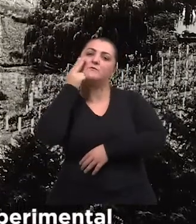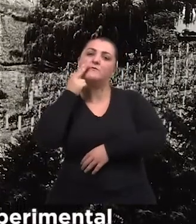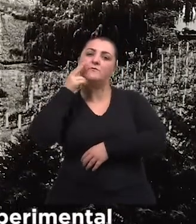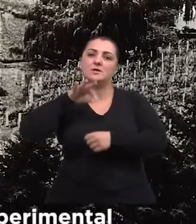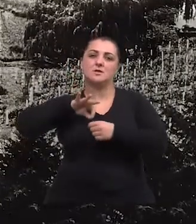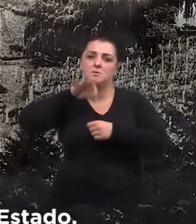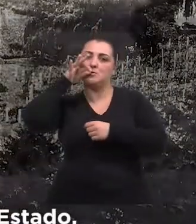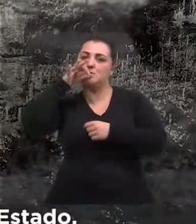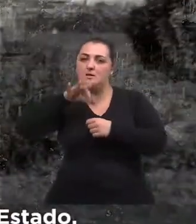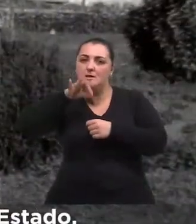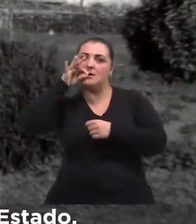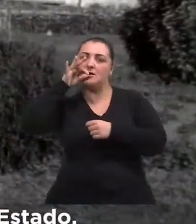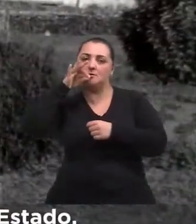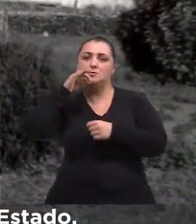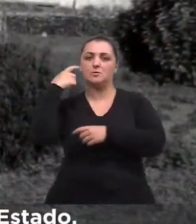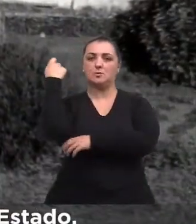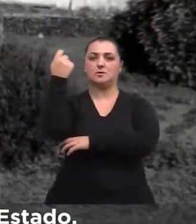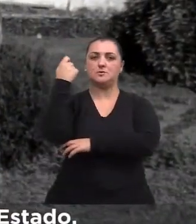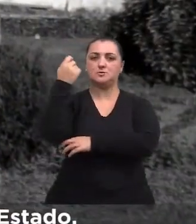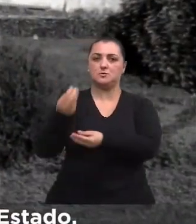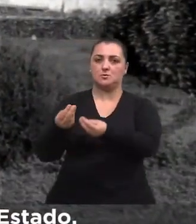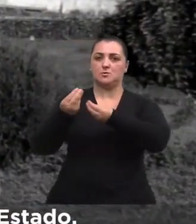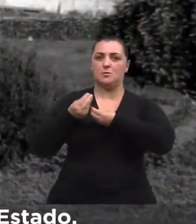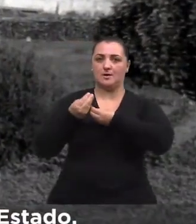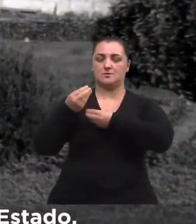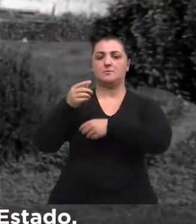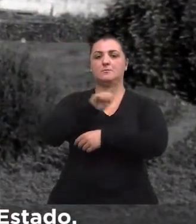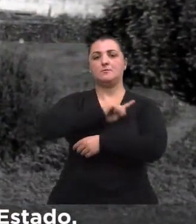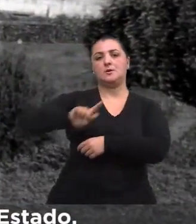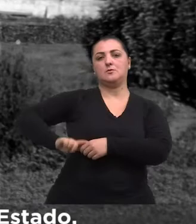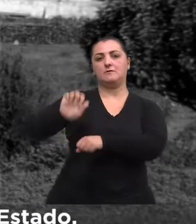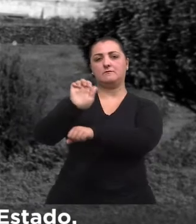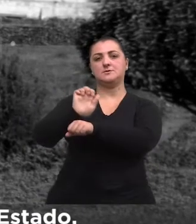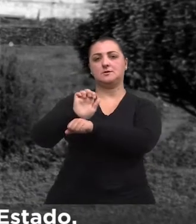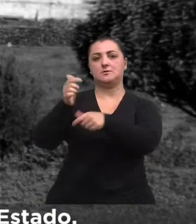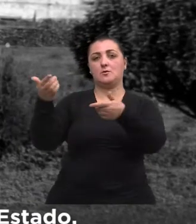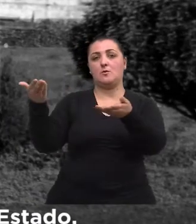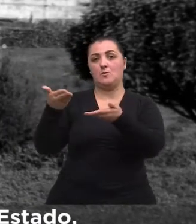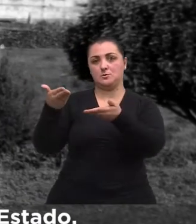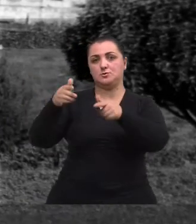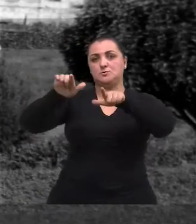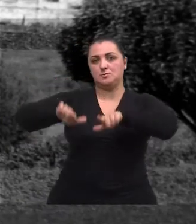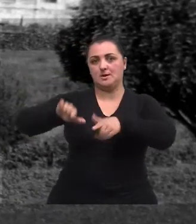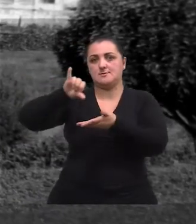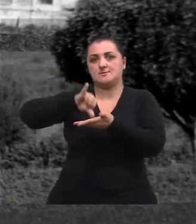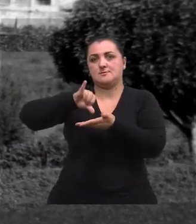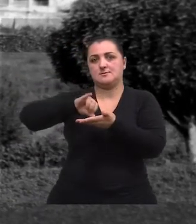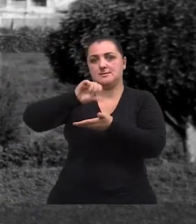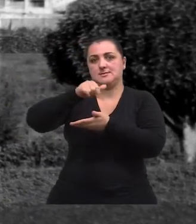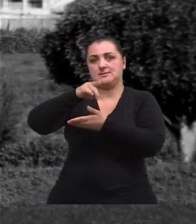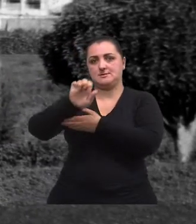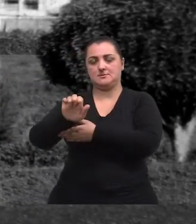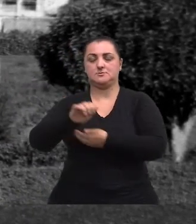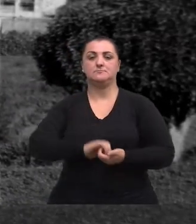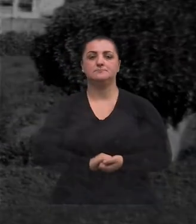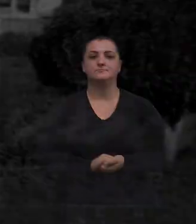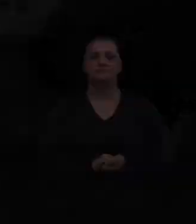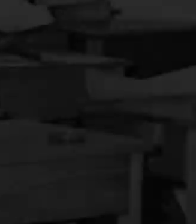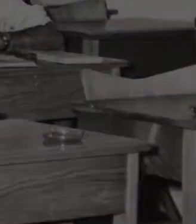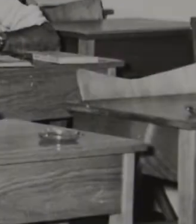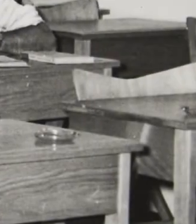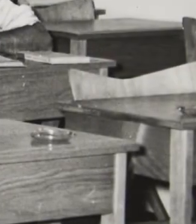Estação Experimental de Vitivinicultura do Rio Grande do Sul, doada pelo governo do estado, onde hoje está o campus